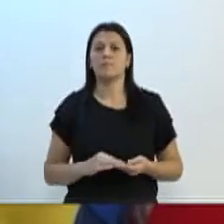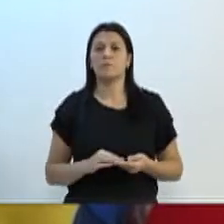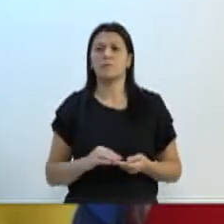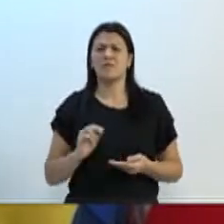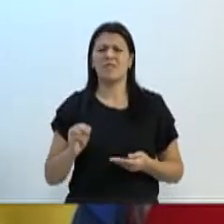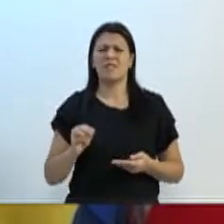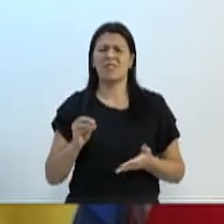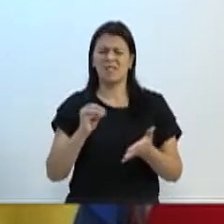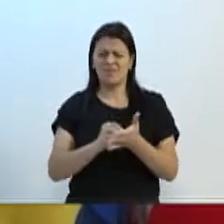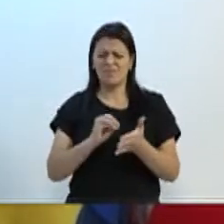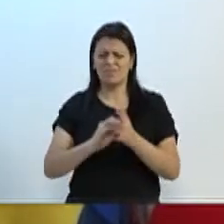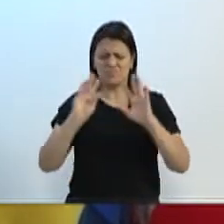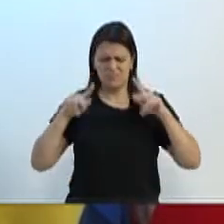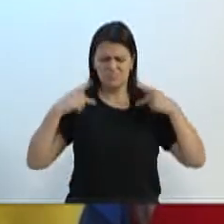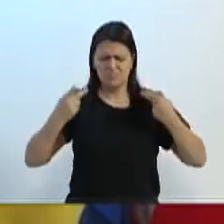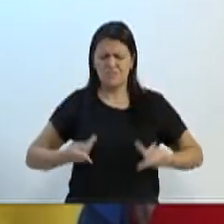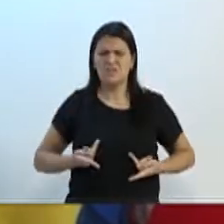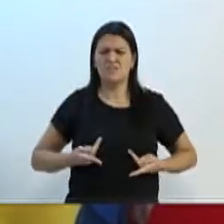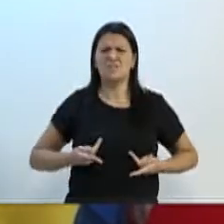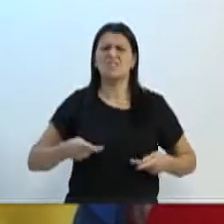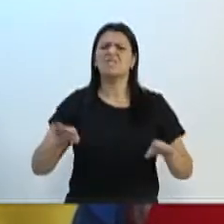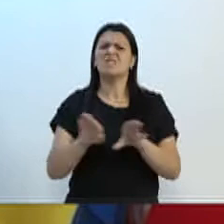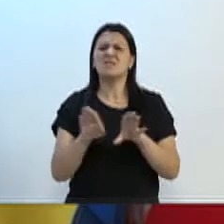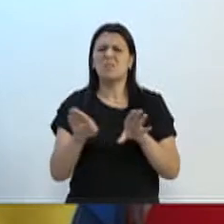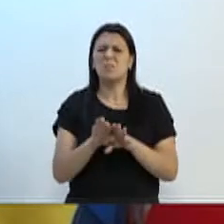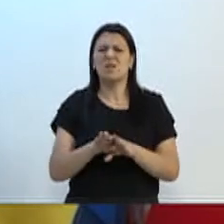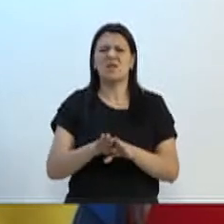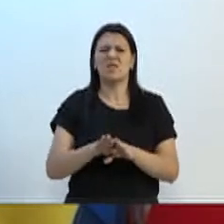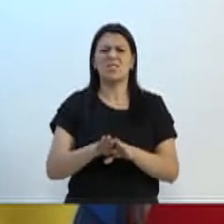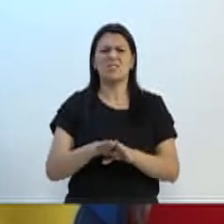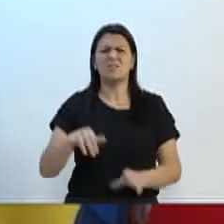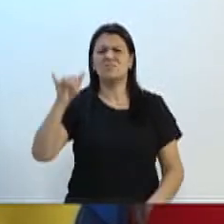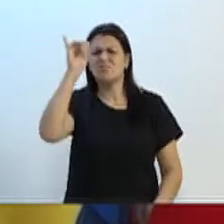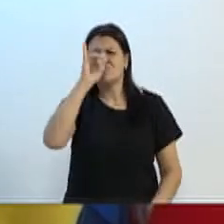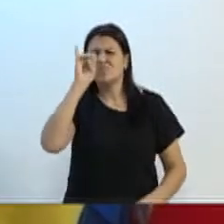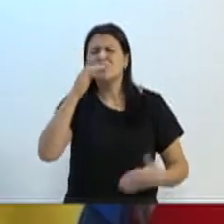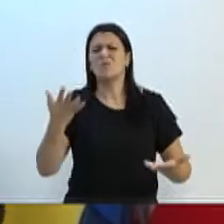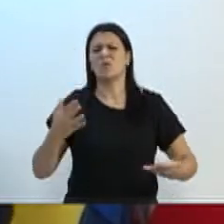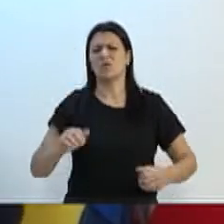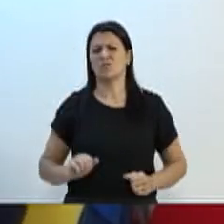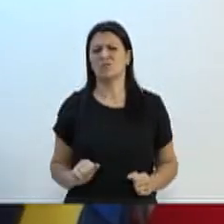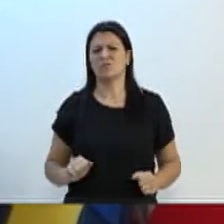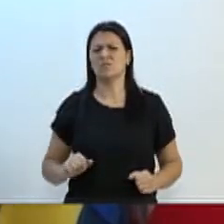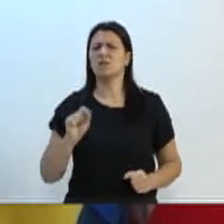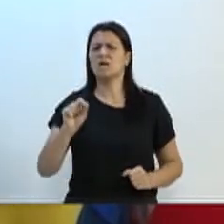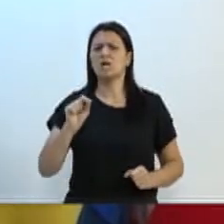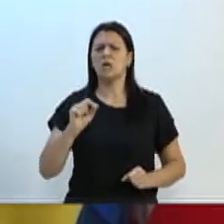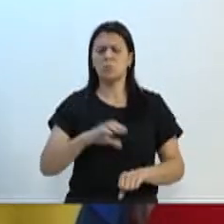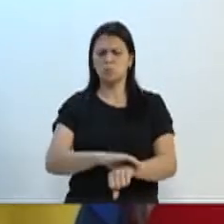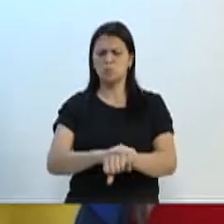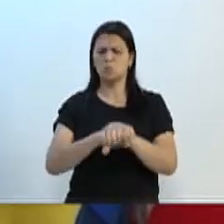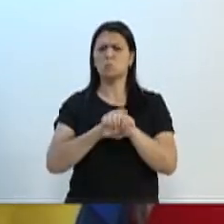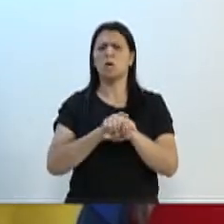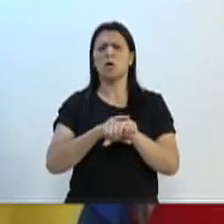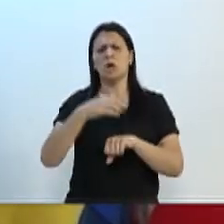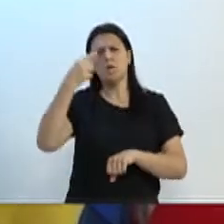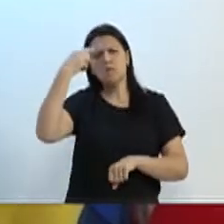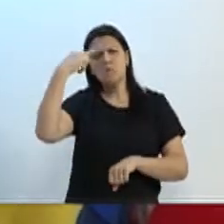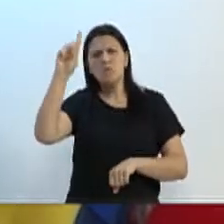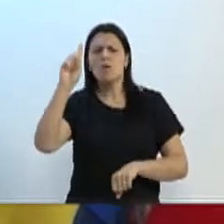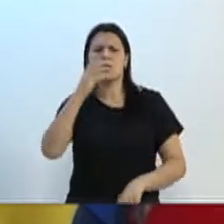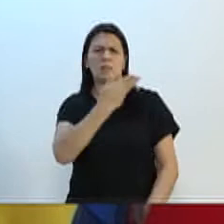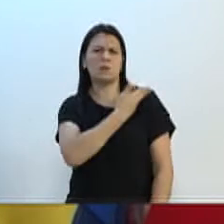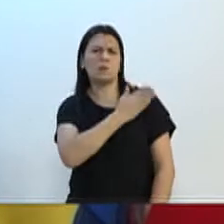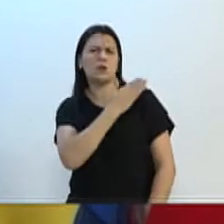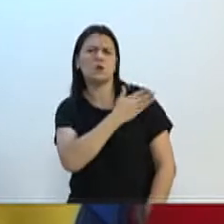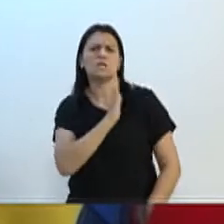desumano e ele é ignorante. Quem tem posicionamento de xenofobia, quem está defendendo essas ideias absurdas, de preconceito em